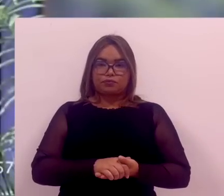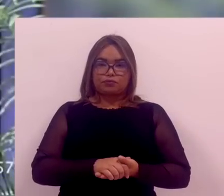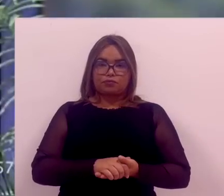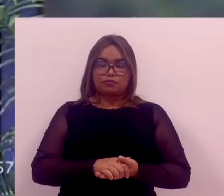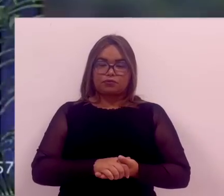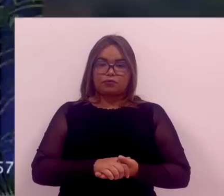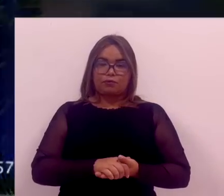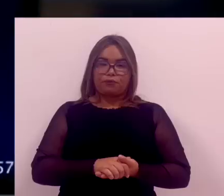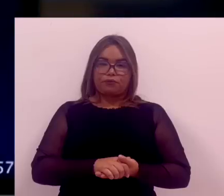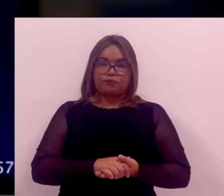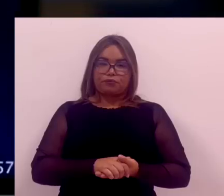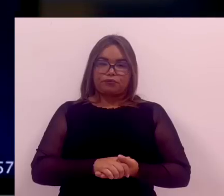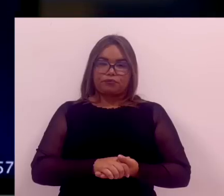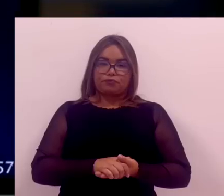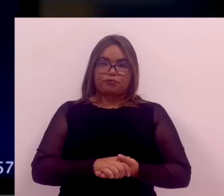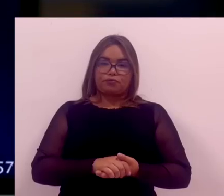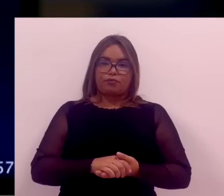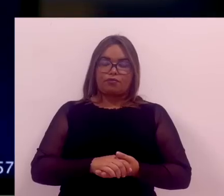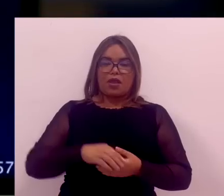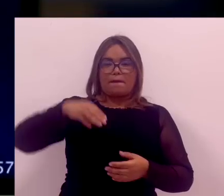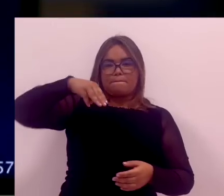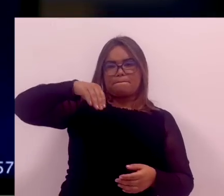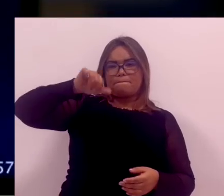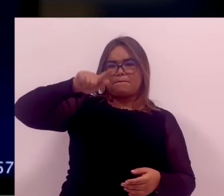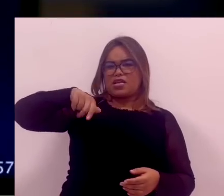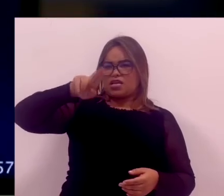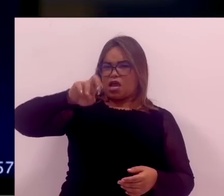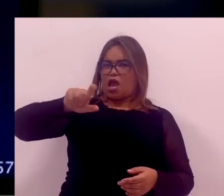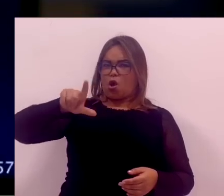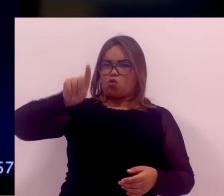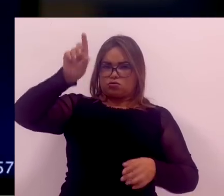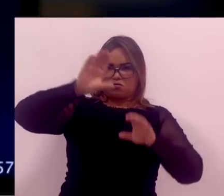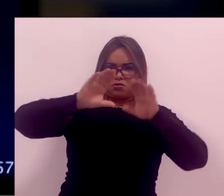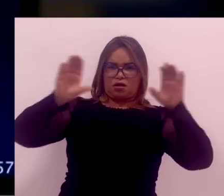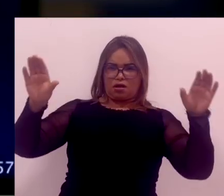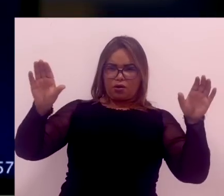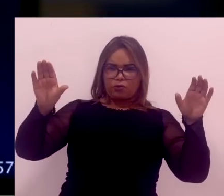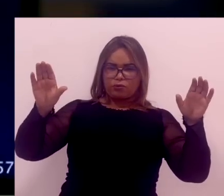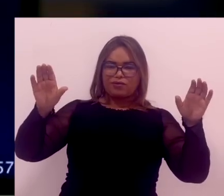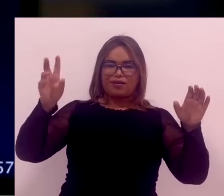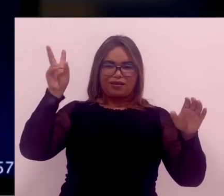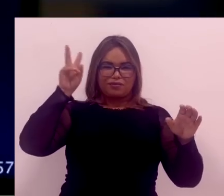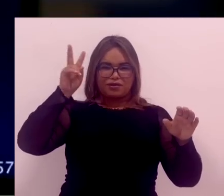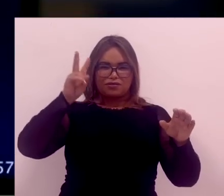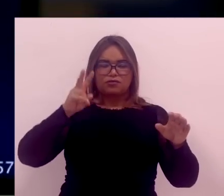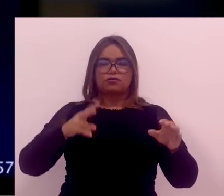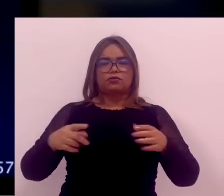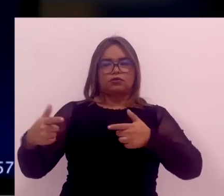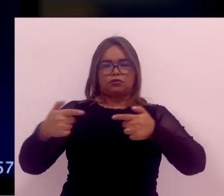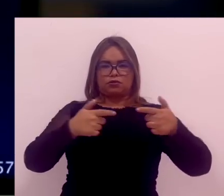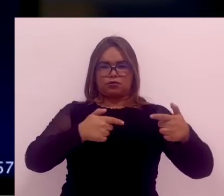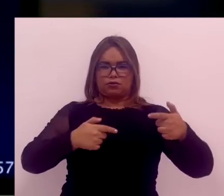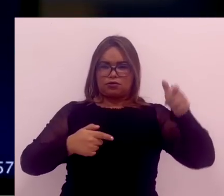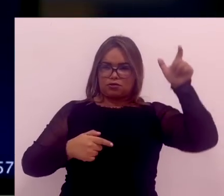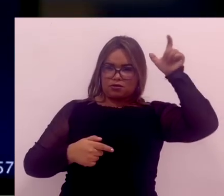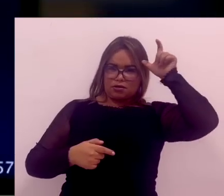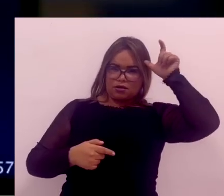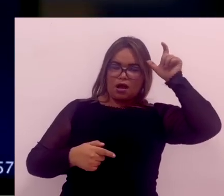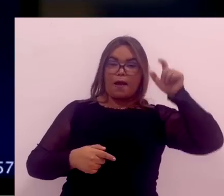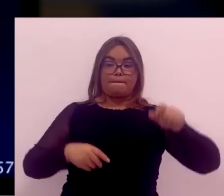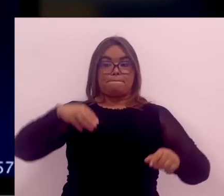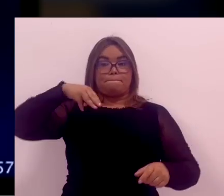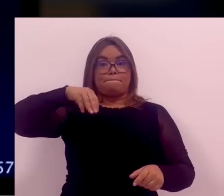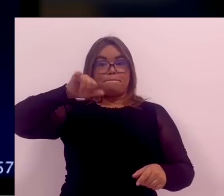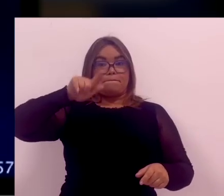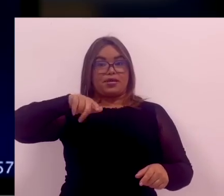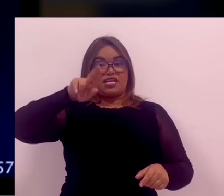sabe, Jeová se torna Saturno. E Miguel e seu exército se tornam Satanás e os anjos rebeldes. Portanto,